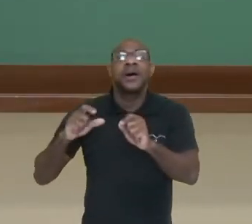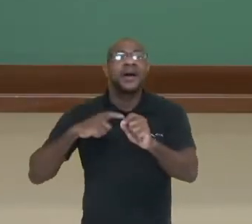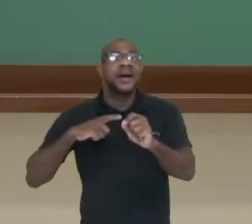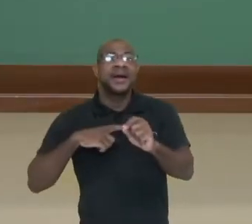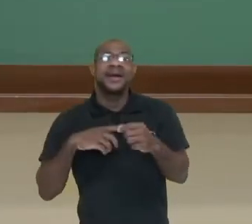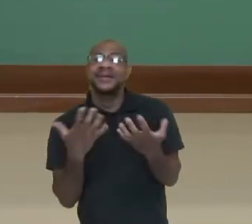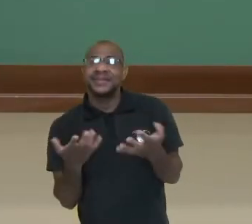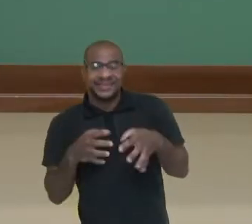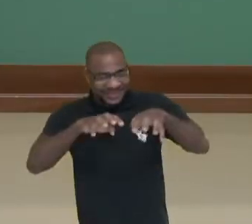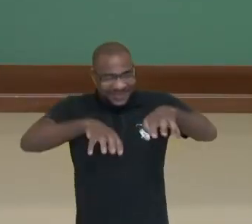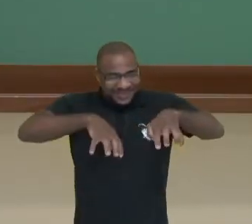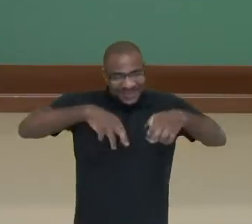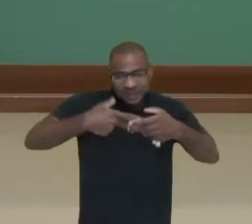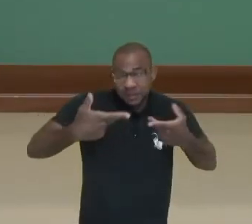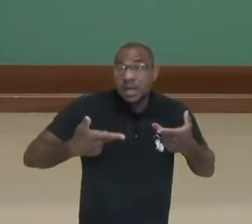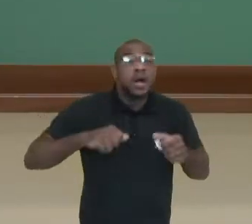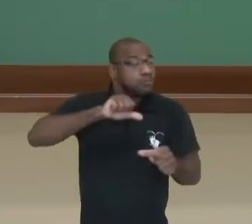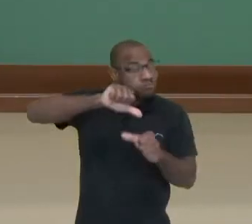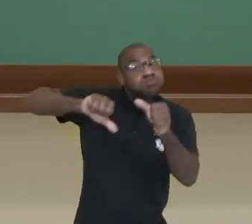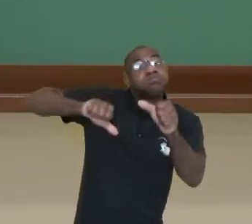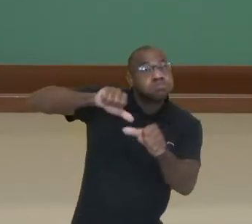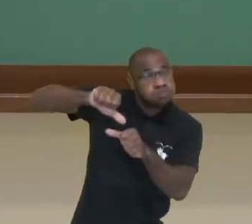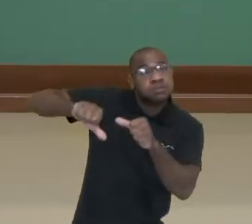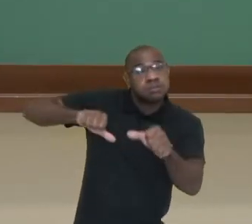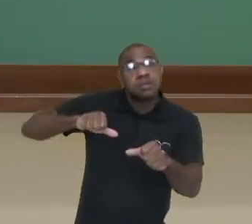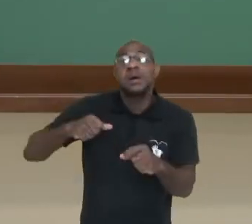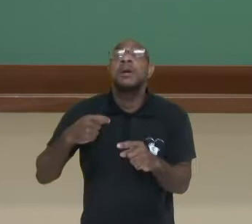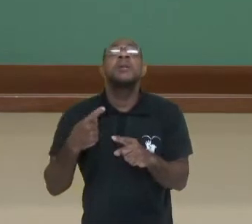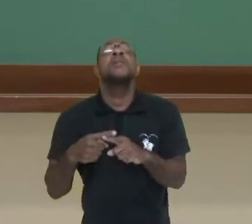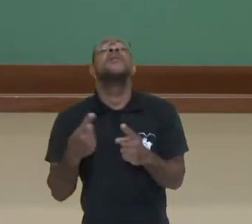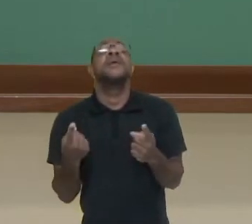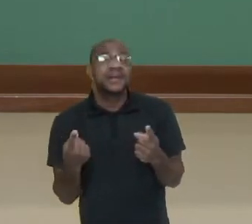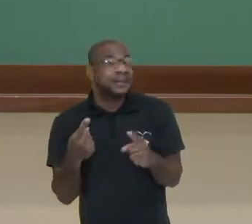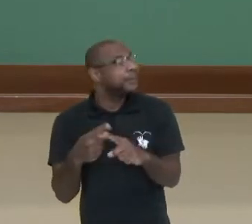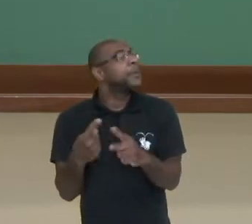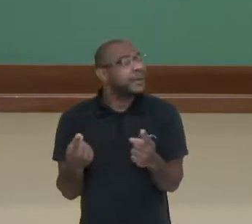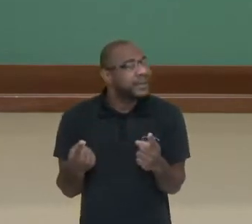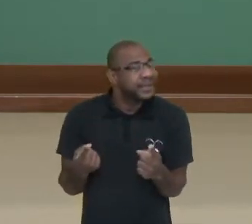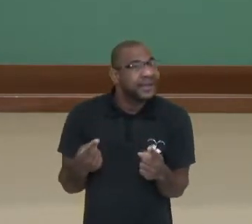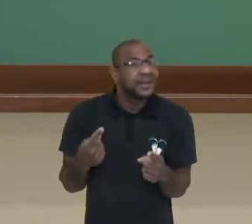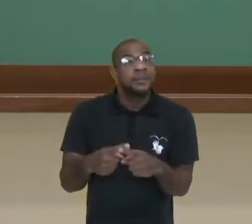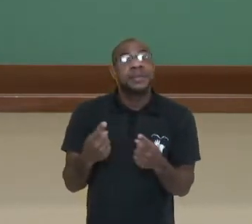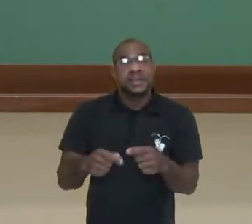grande transformação por conta da mecanização do campo,